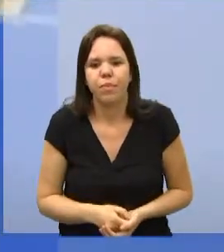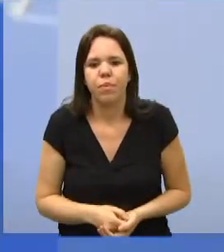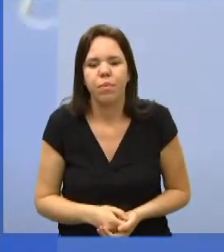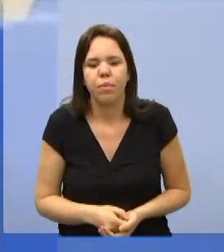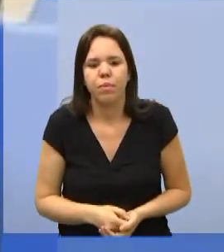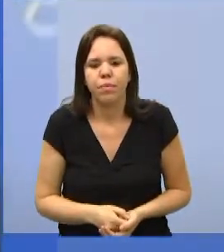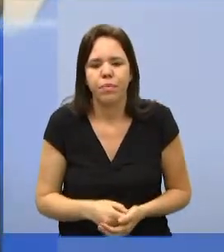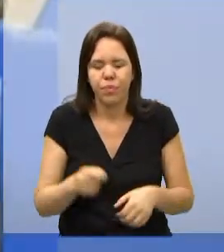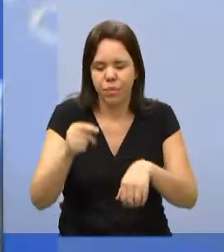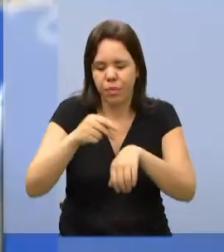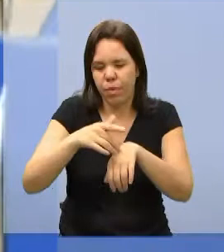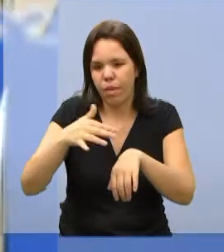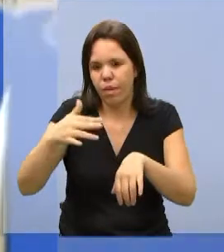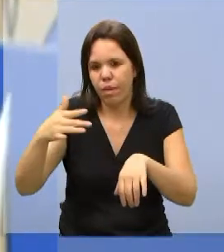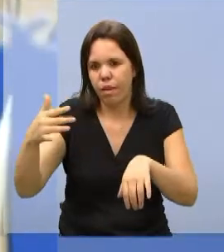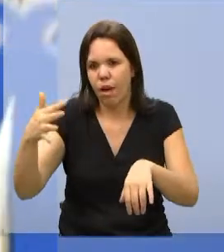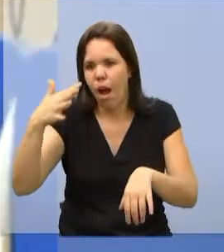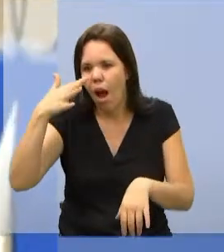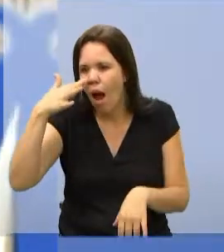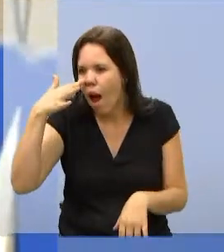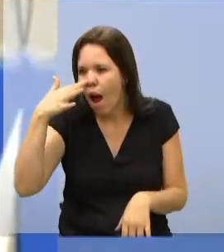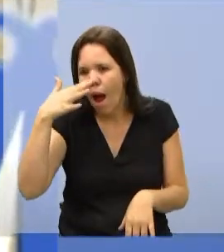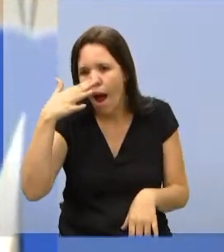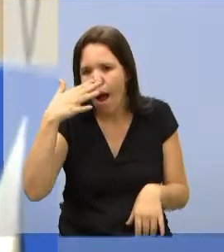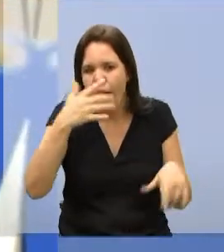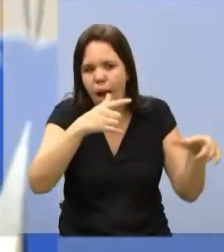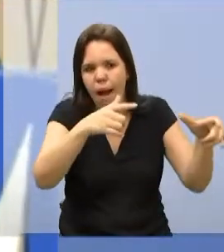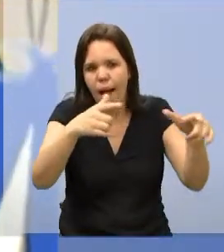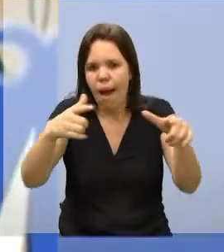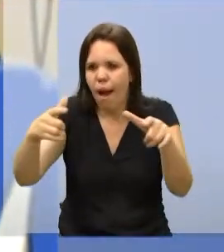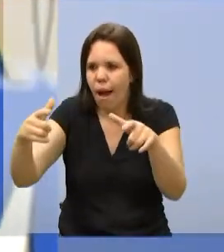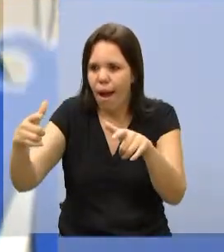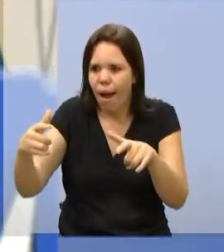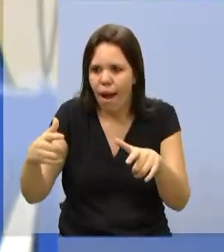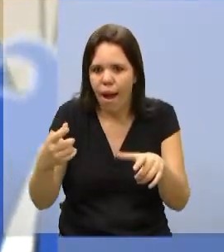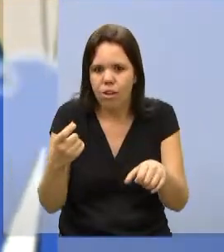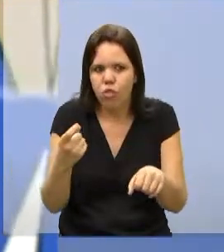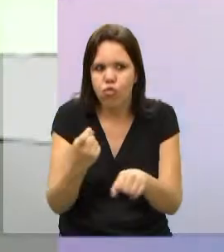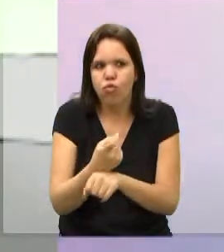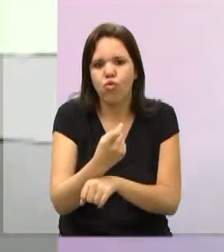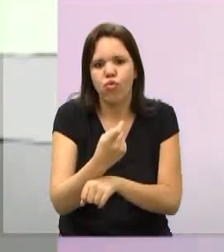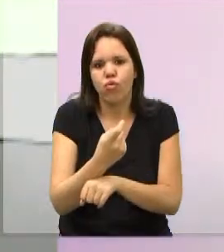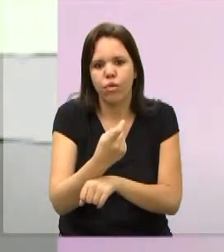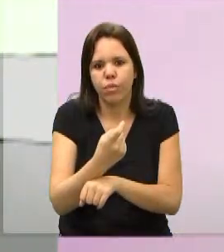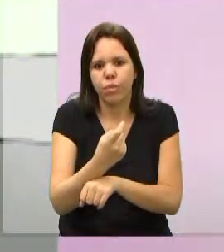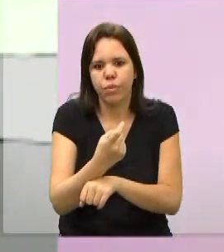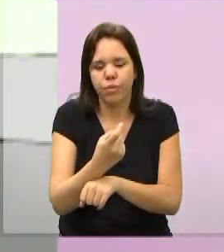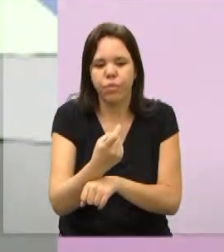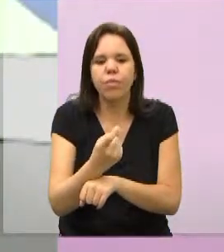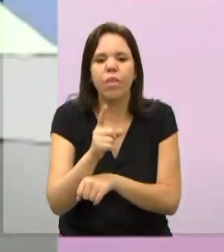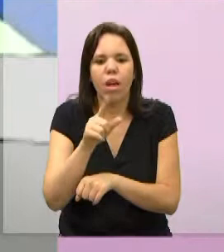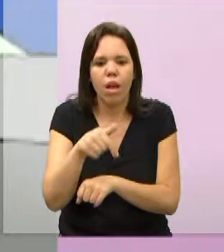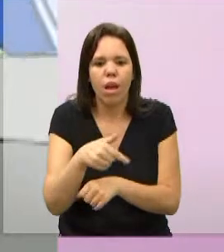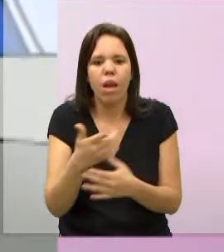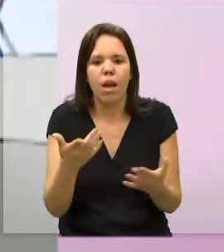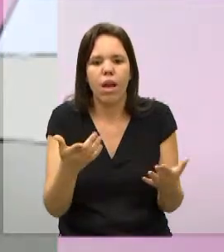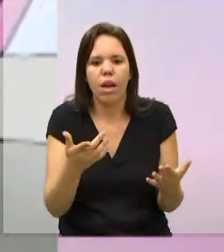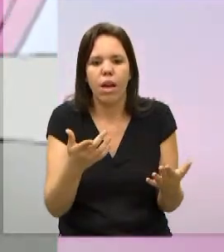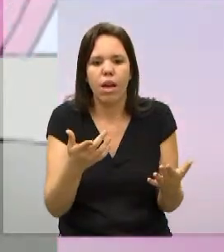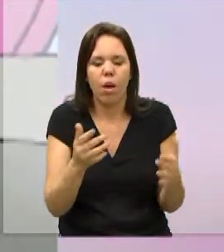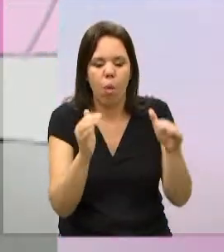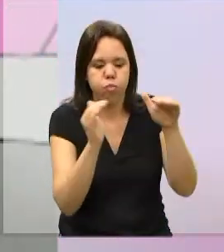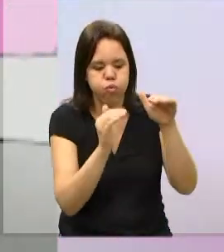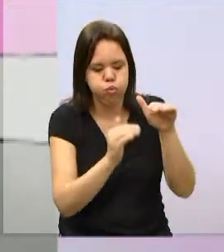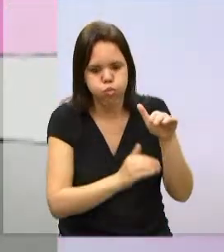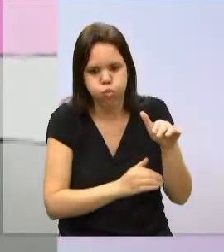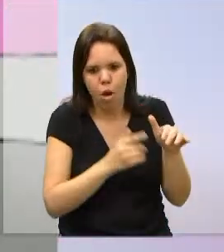esse? Cristalina ficou deslumbrada com o novo ambiente. Ela logo descobriu ser uma represa. Era o lugar que guardava a água